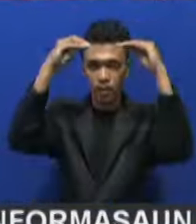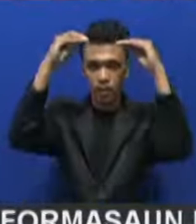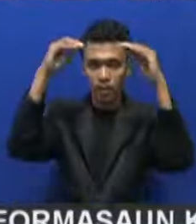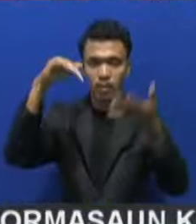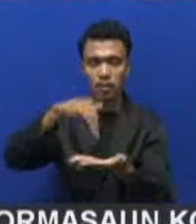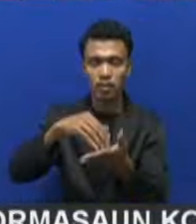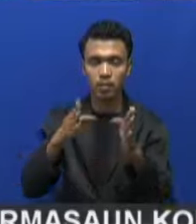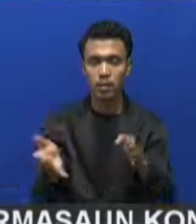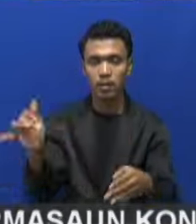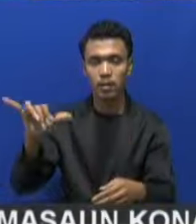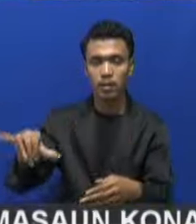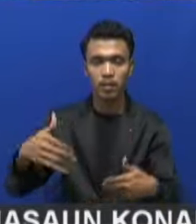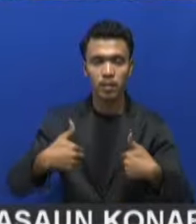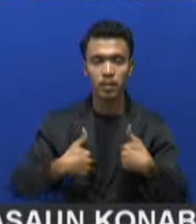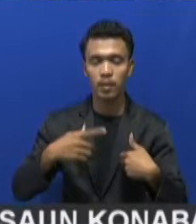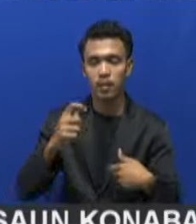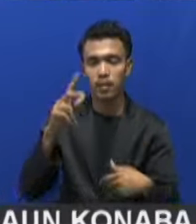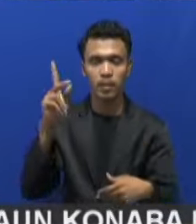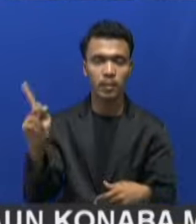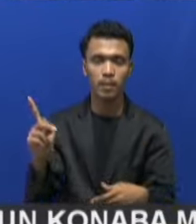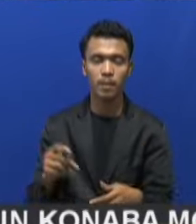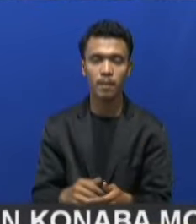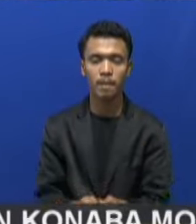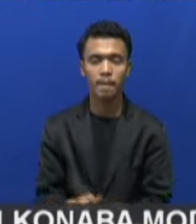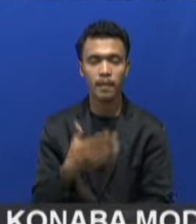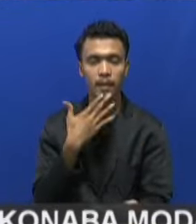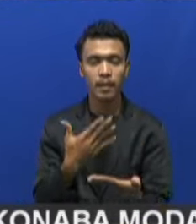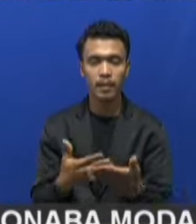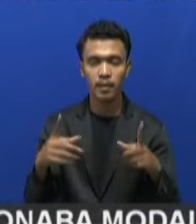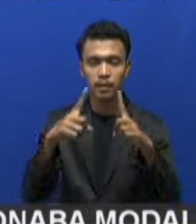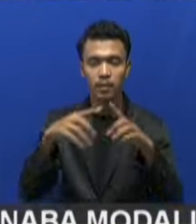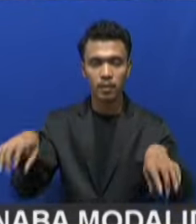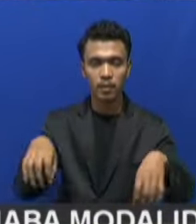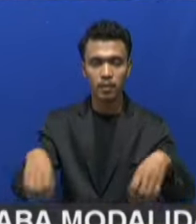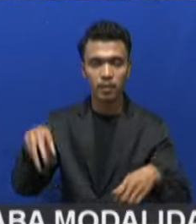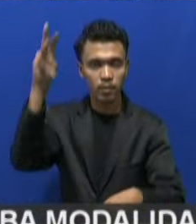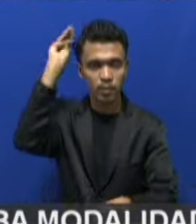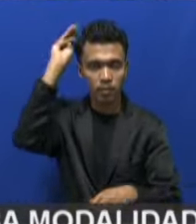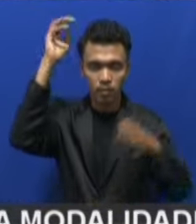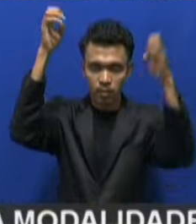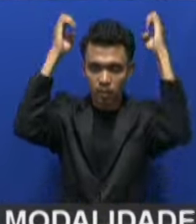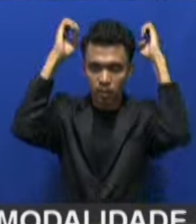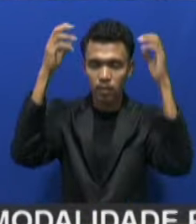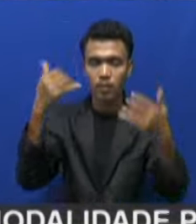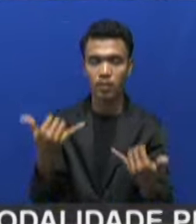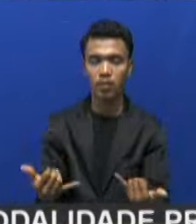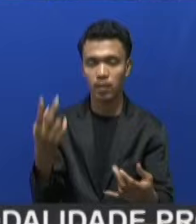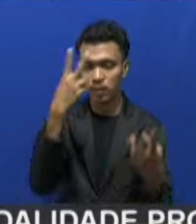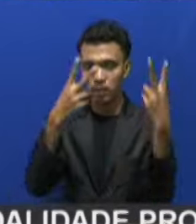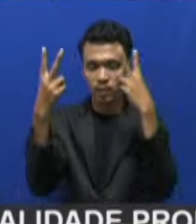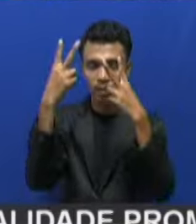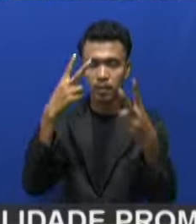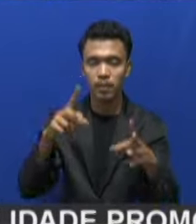pré-escolar. Markatan passo dia aqui serviço Ministério da Educação, nebe ma coin home assiste graduação, estudante